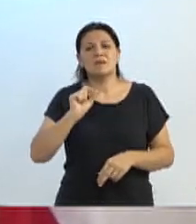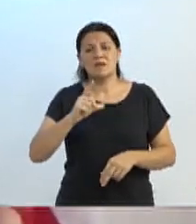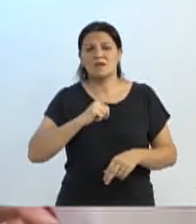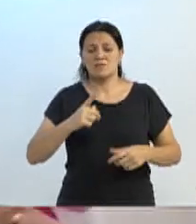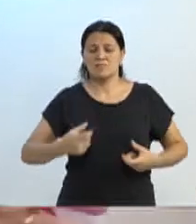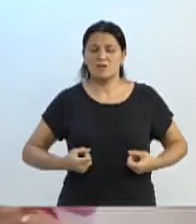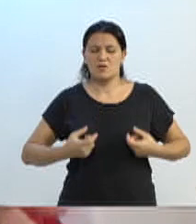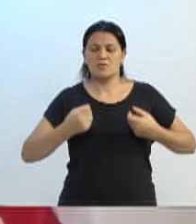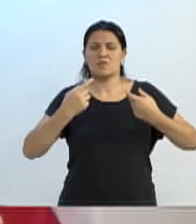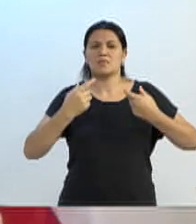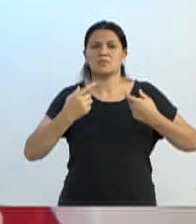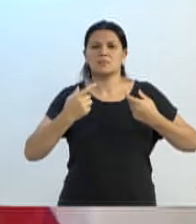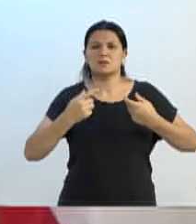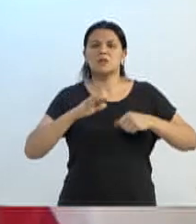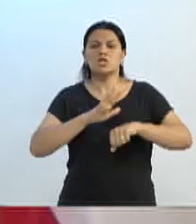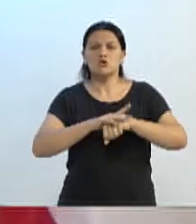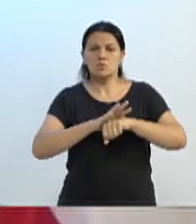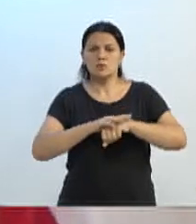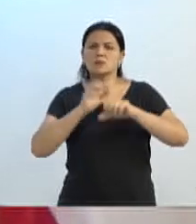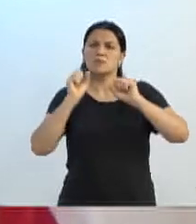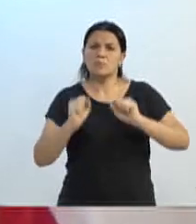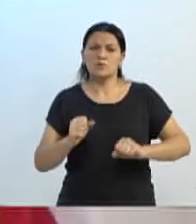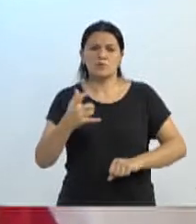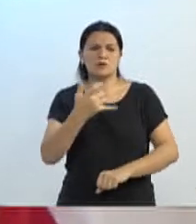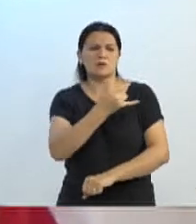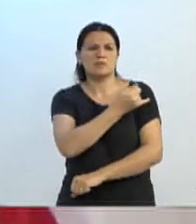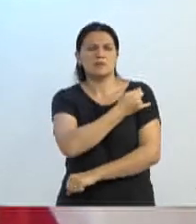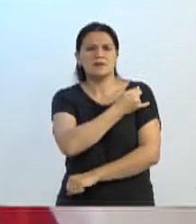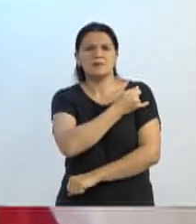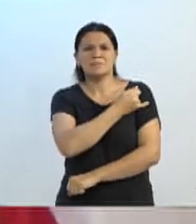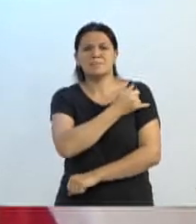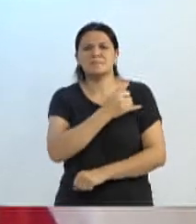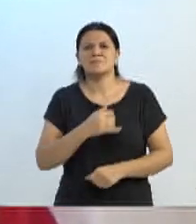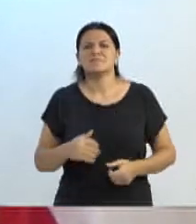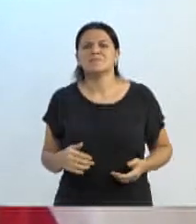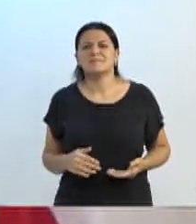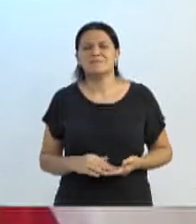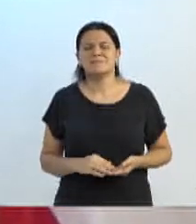certeza, os pacientes com comorbidade pudessem ser assistidos. Seria isso, presidente.